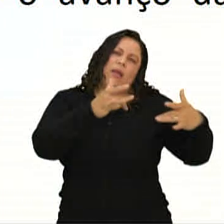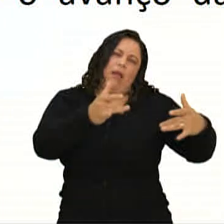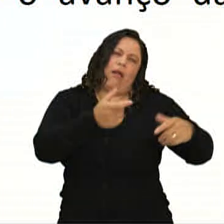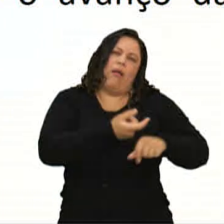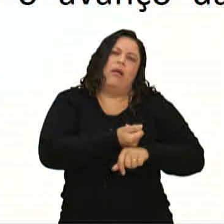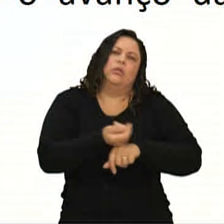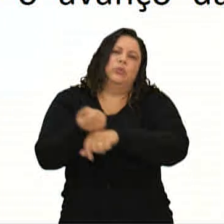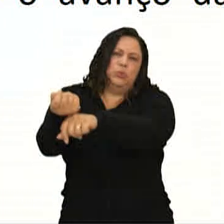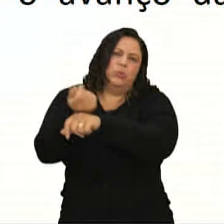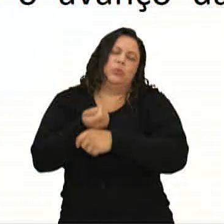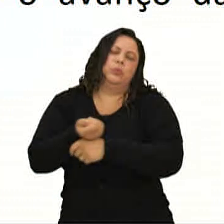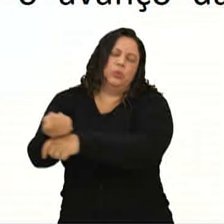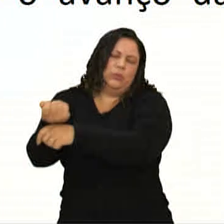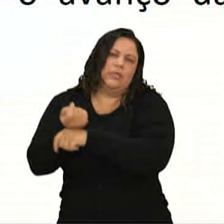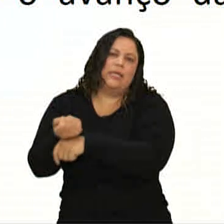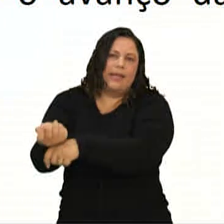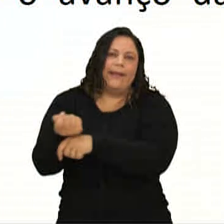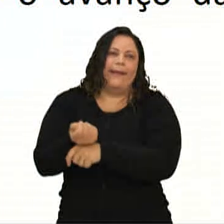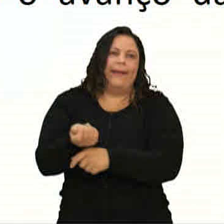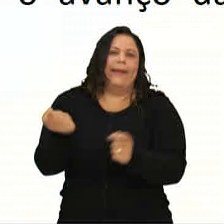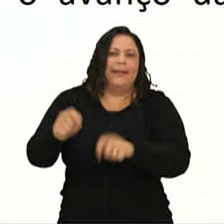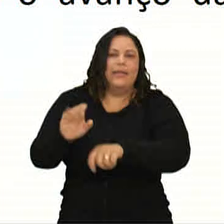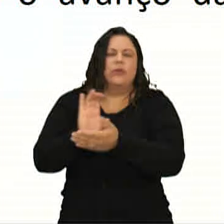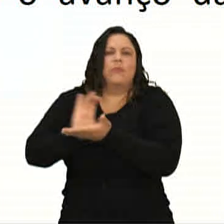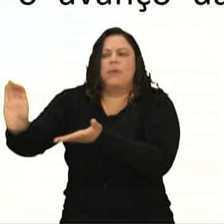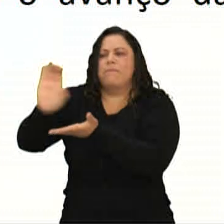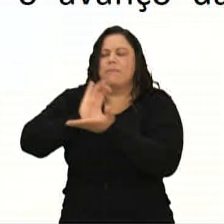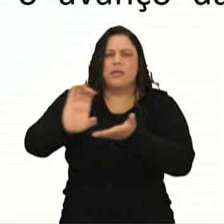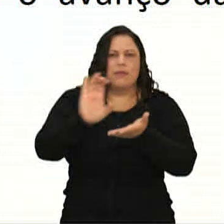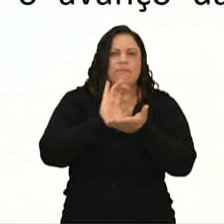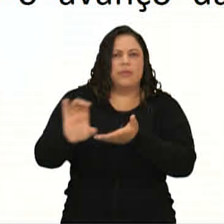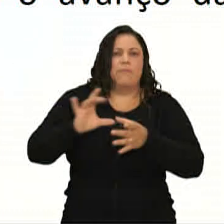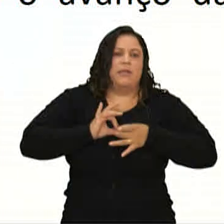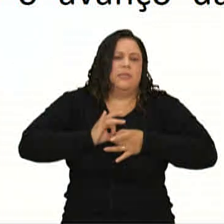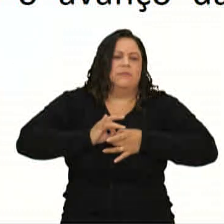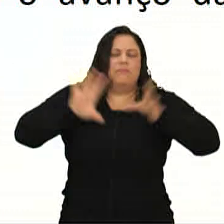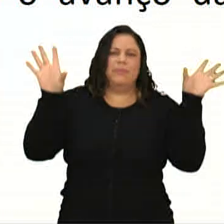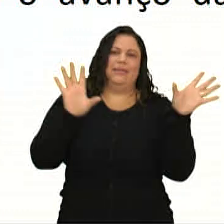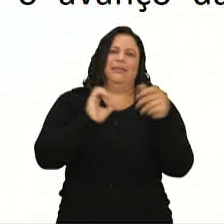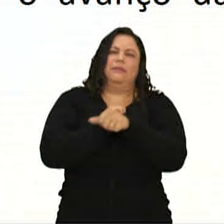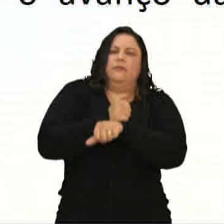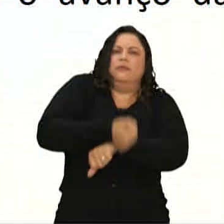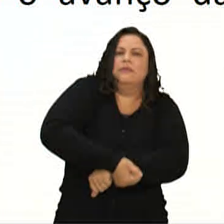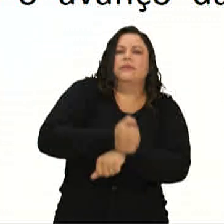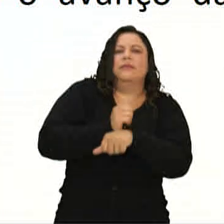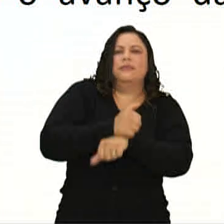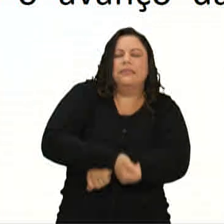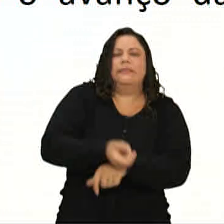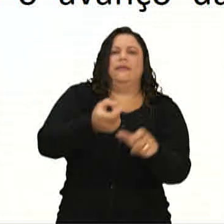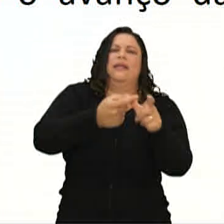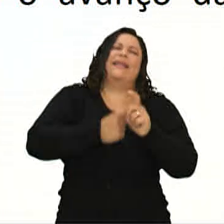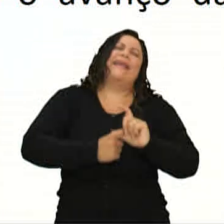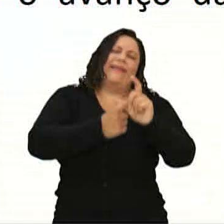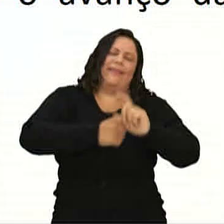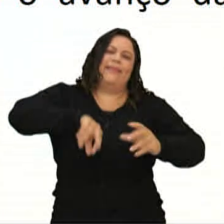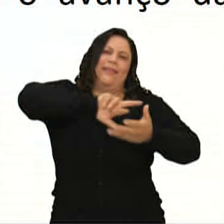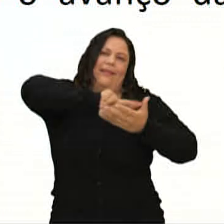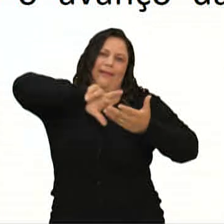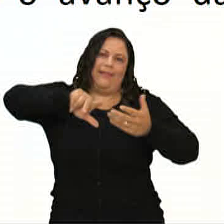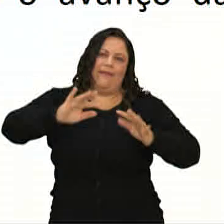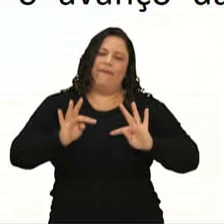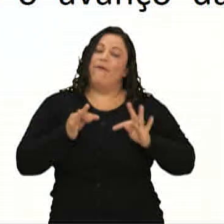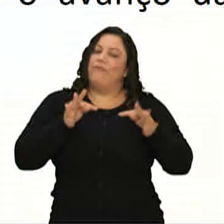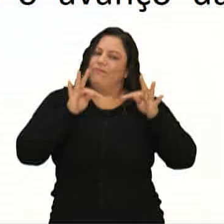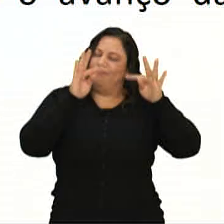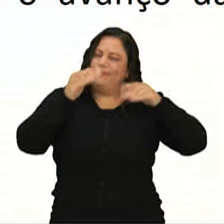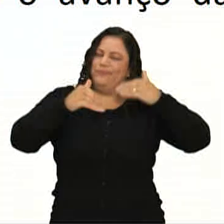são simpáticos à fé, para a libertação dos escravos e dos devedores, para o avanço da causa de Deus e para os